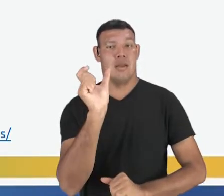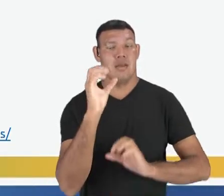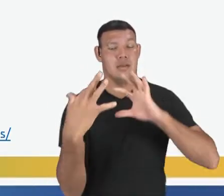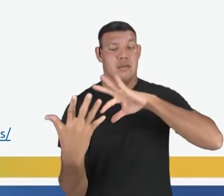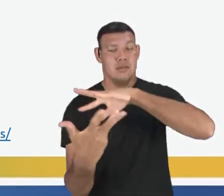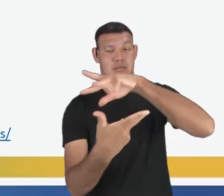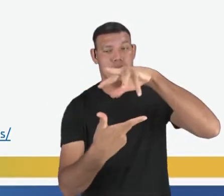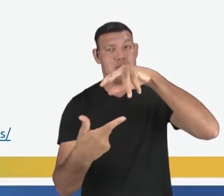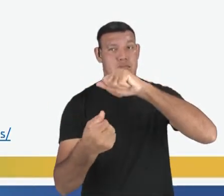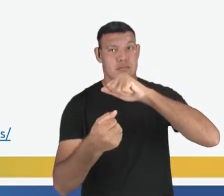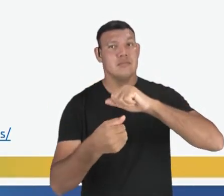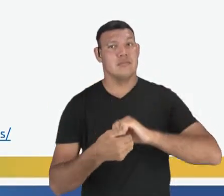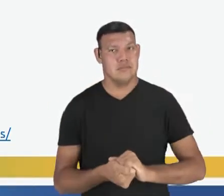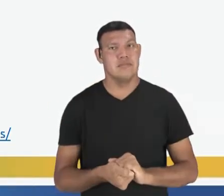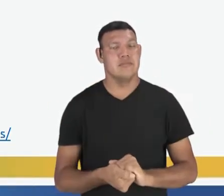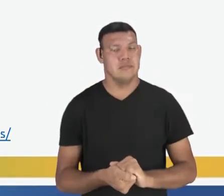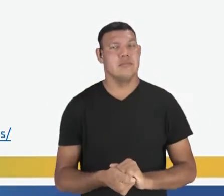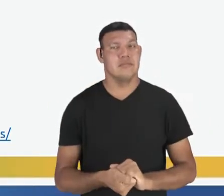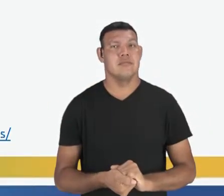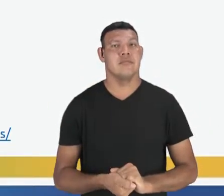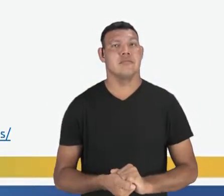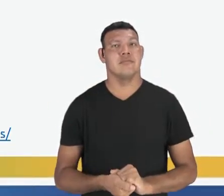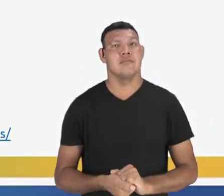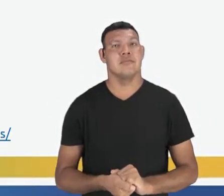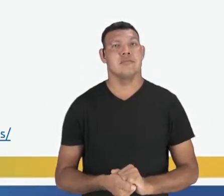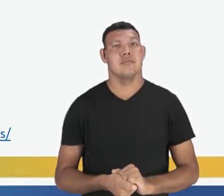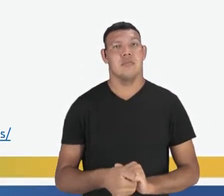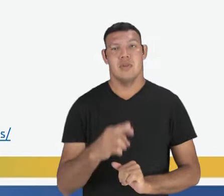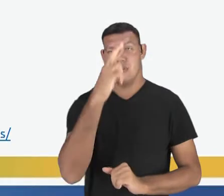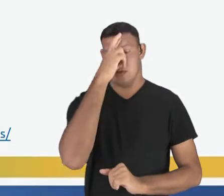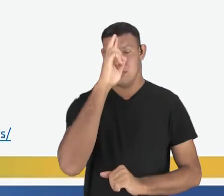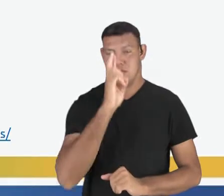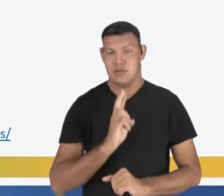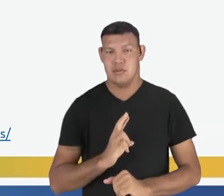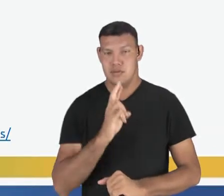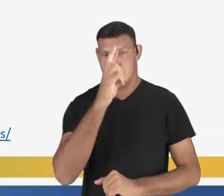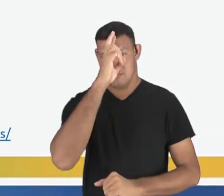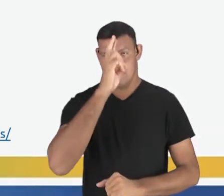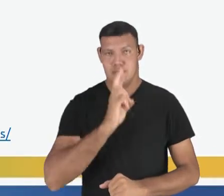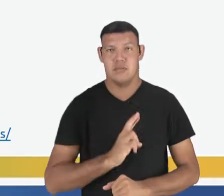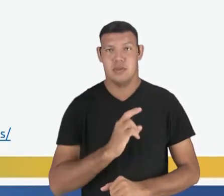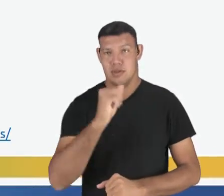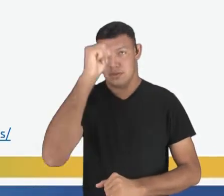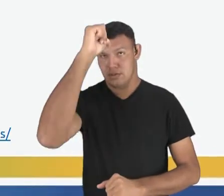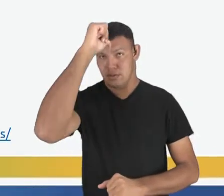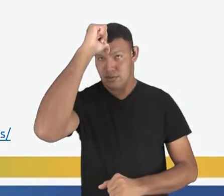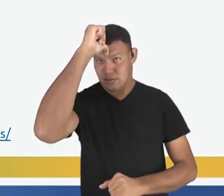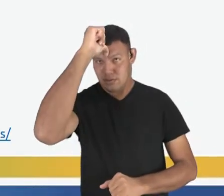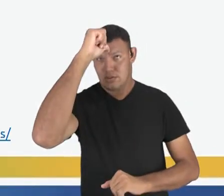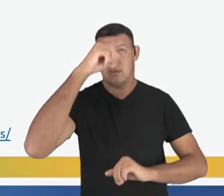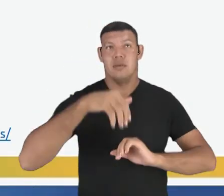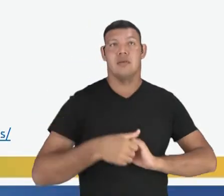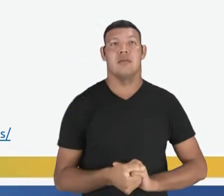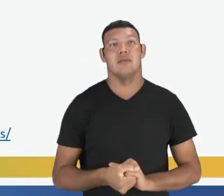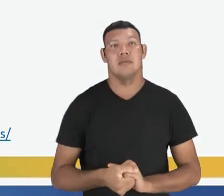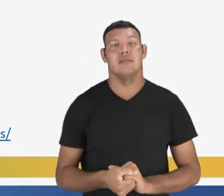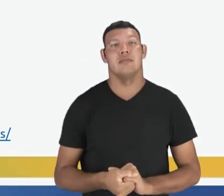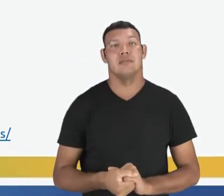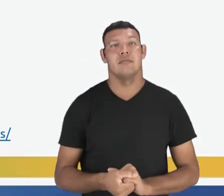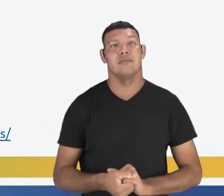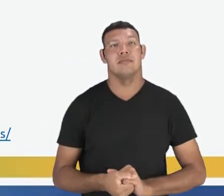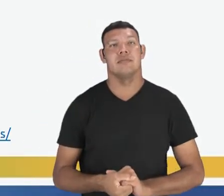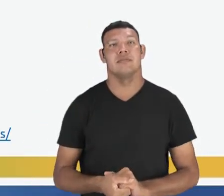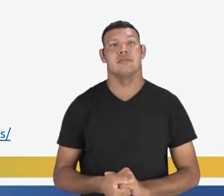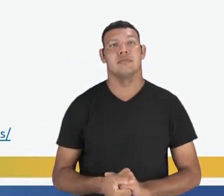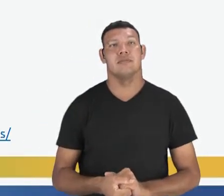internacional nessa configuração aí, Rússia, a bandeira da Rússia, Índia, o I com a bandeira da